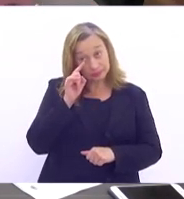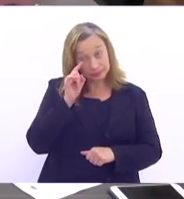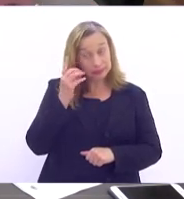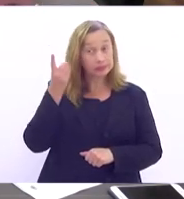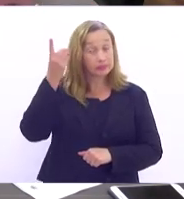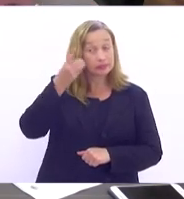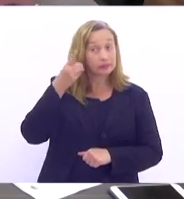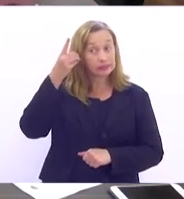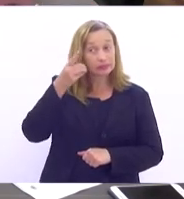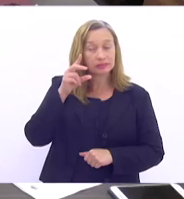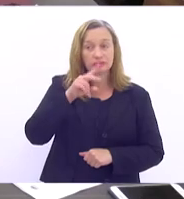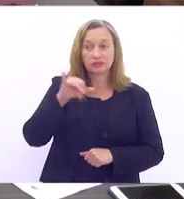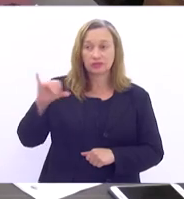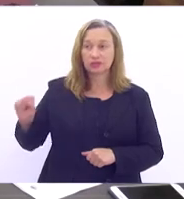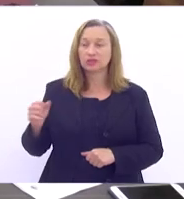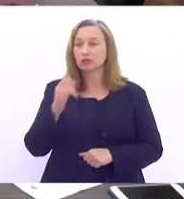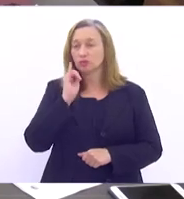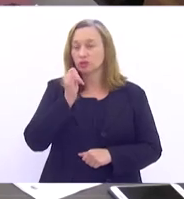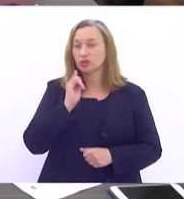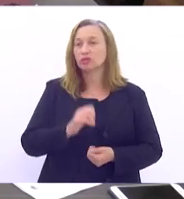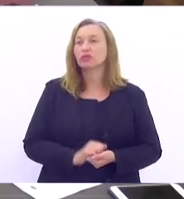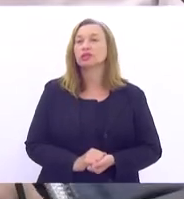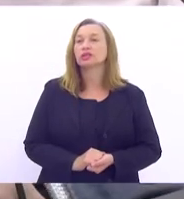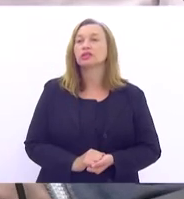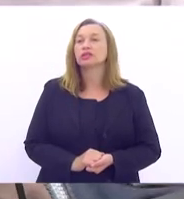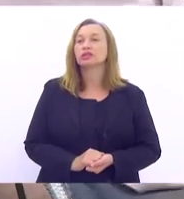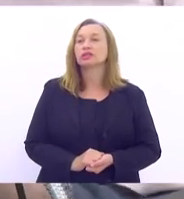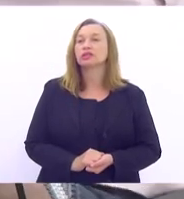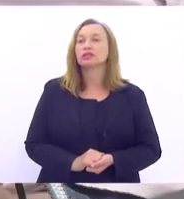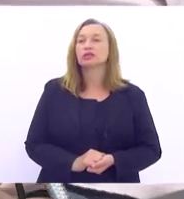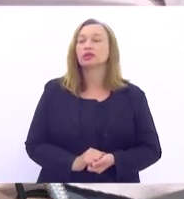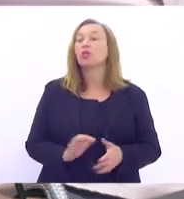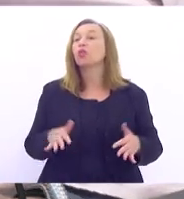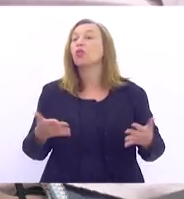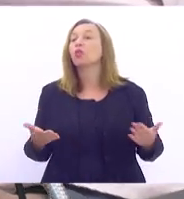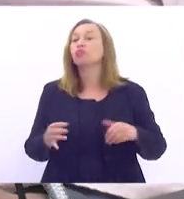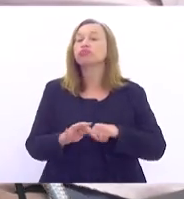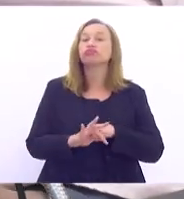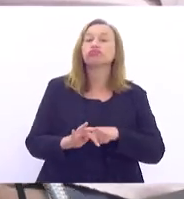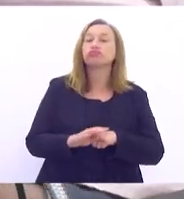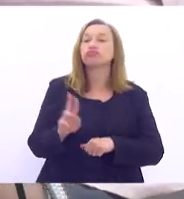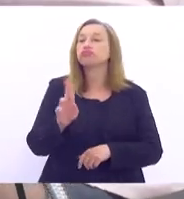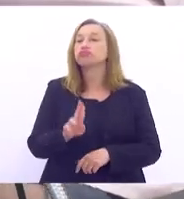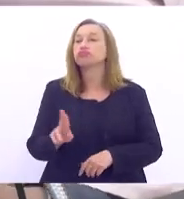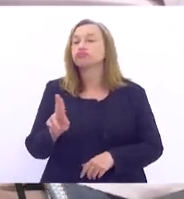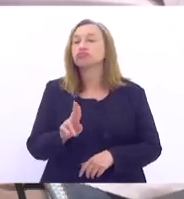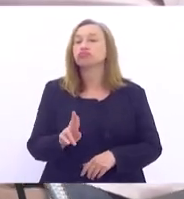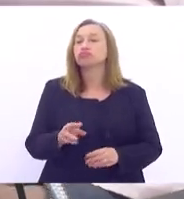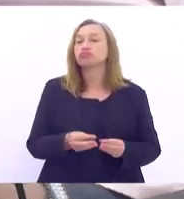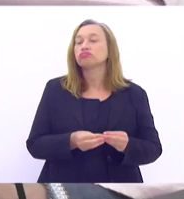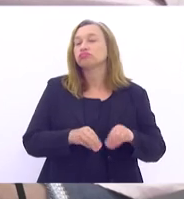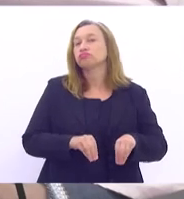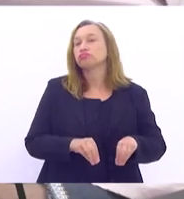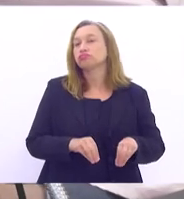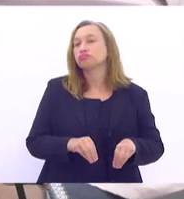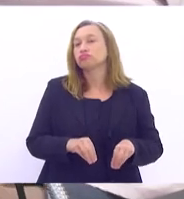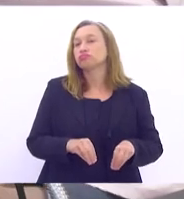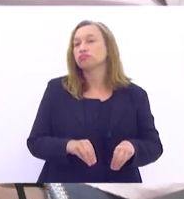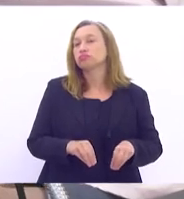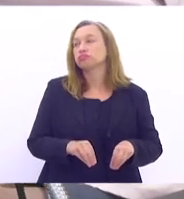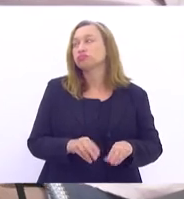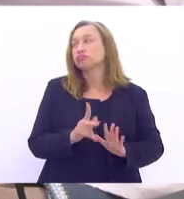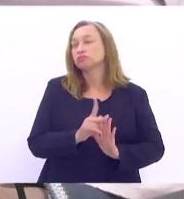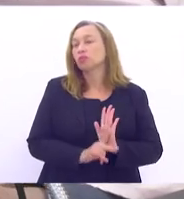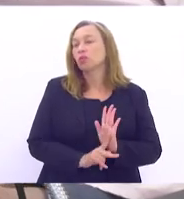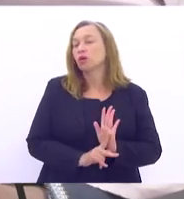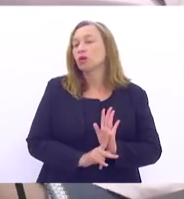como relator, é se que técnica usaríamos, por exemplo, para prejudicar o presente